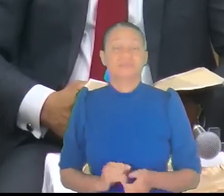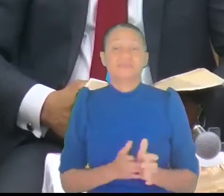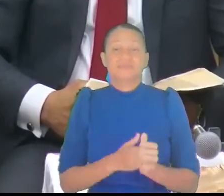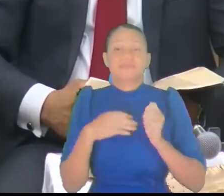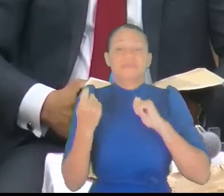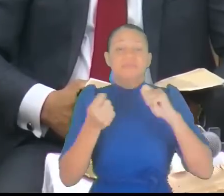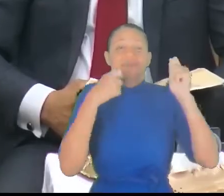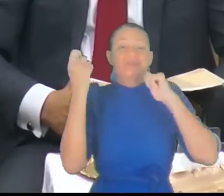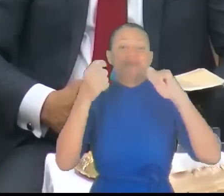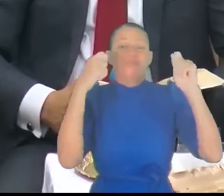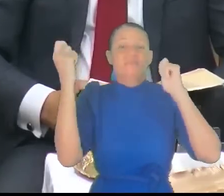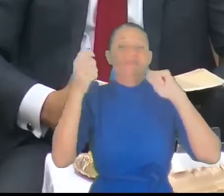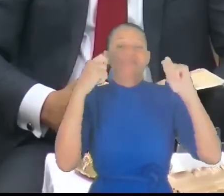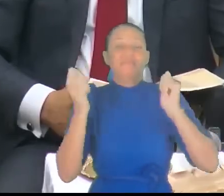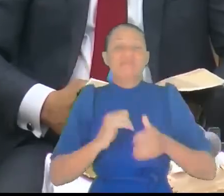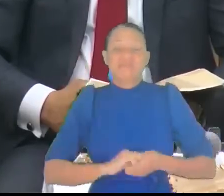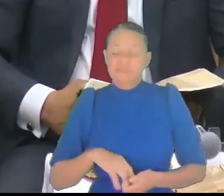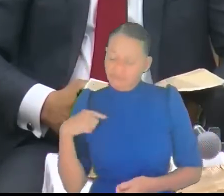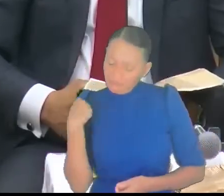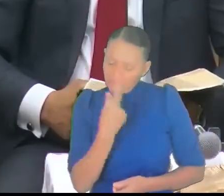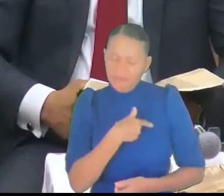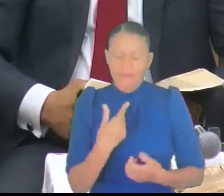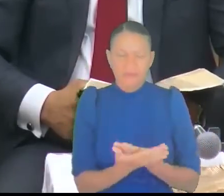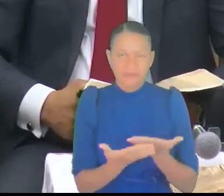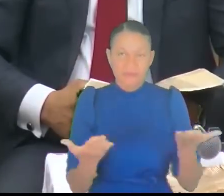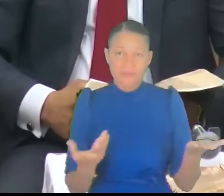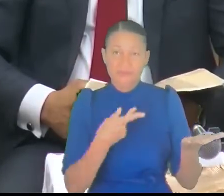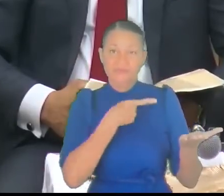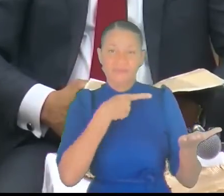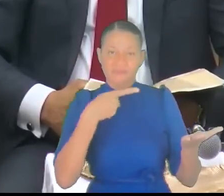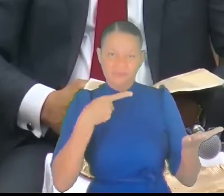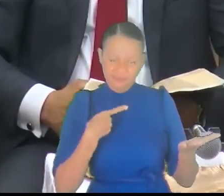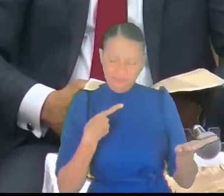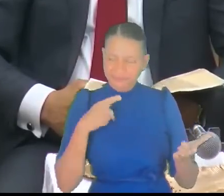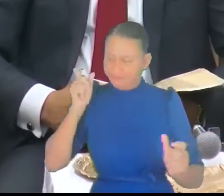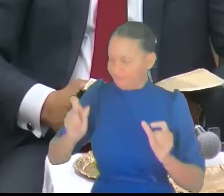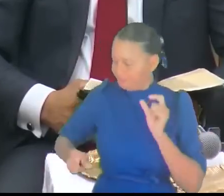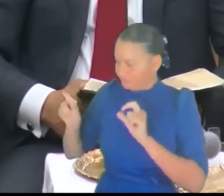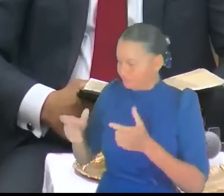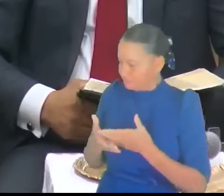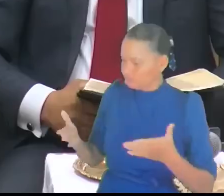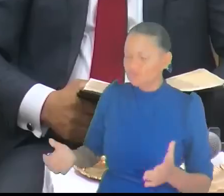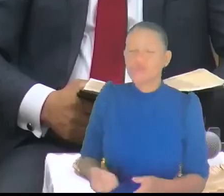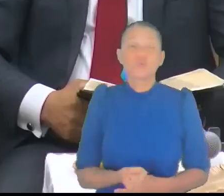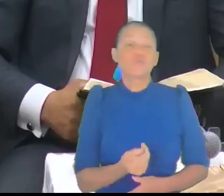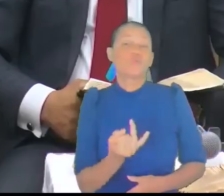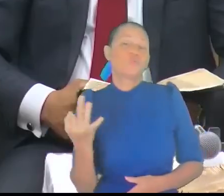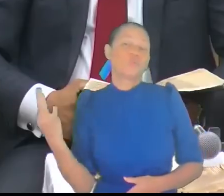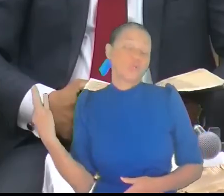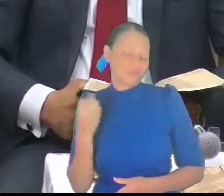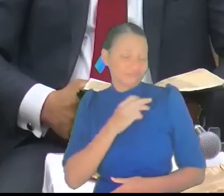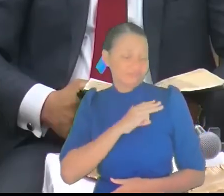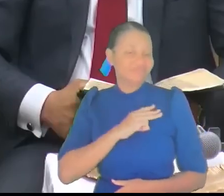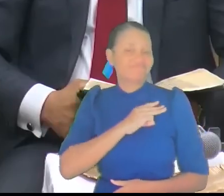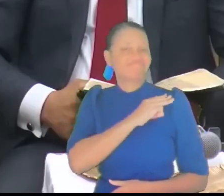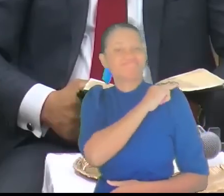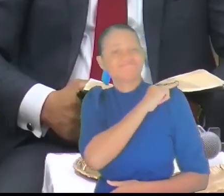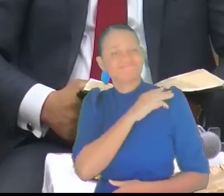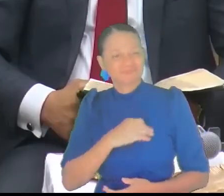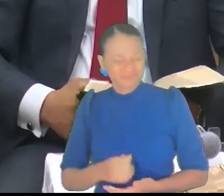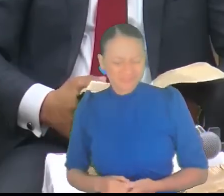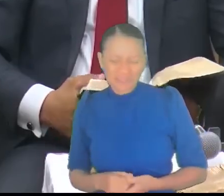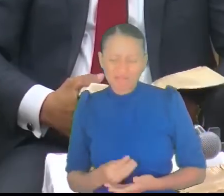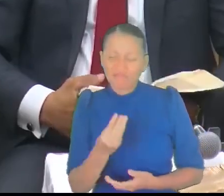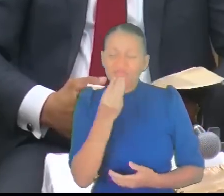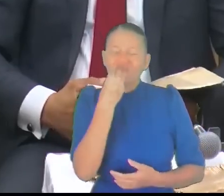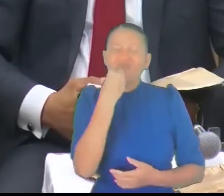Aleluia. Nós pastores, quantas vezes nossos ministérios estão em lua minguante?